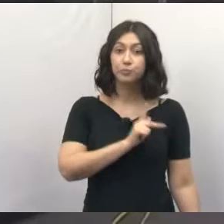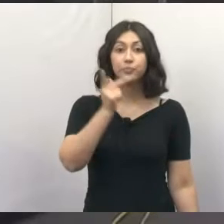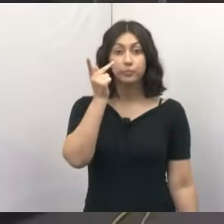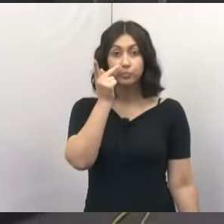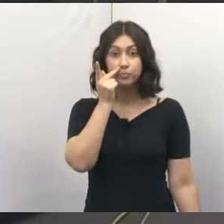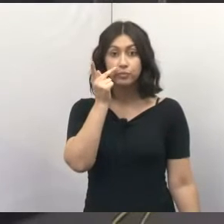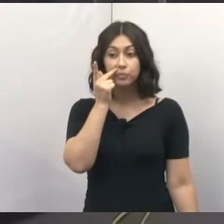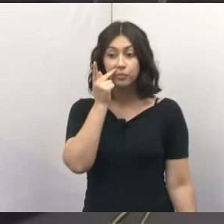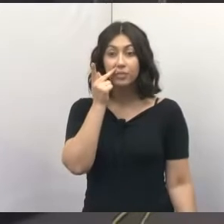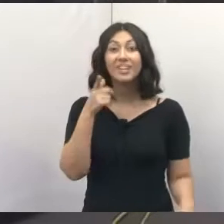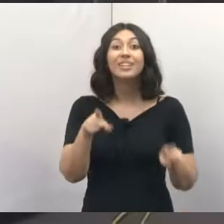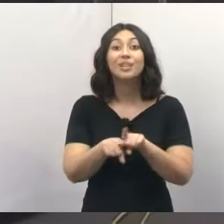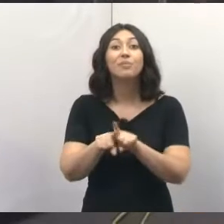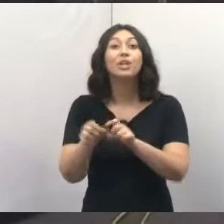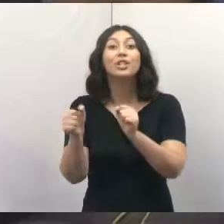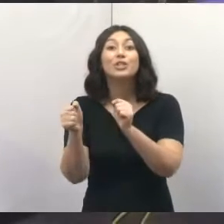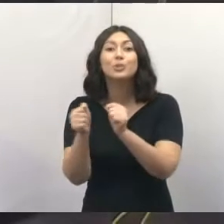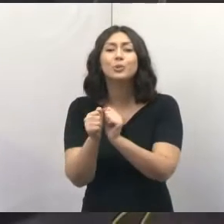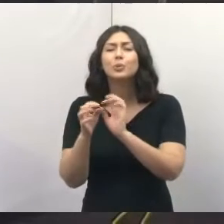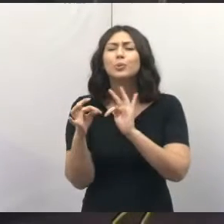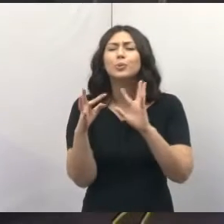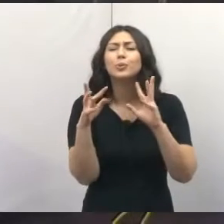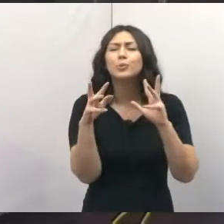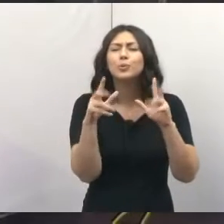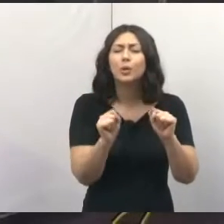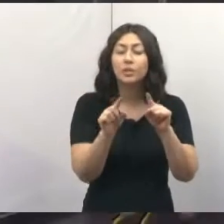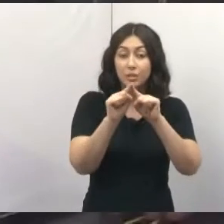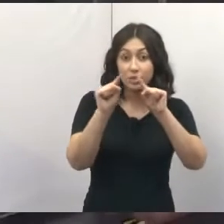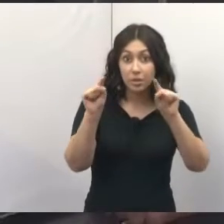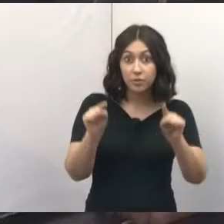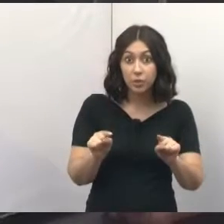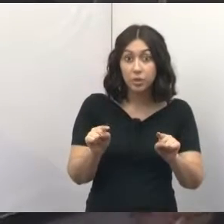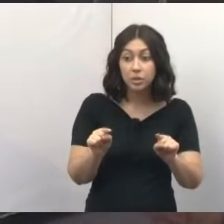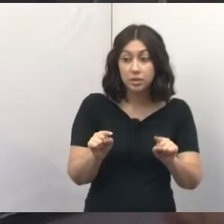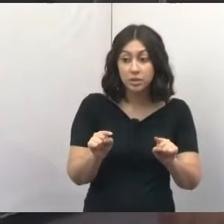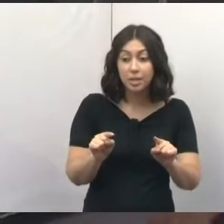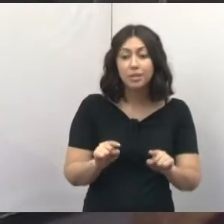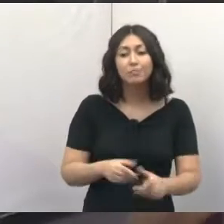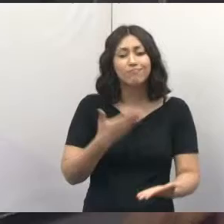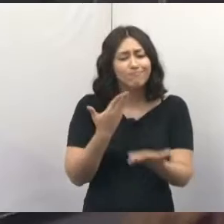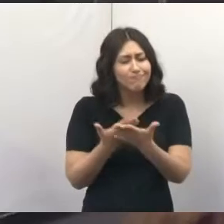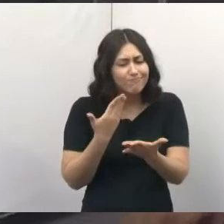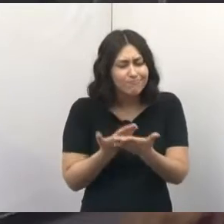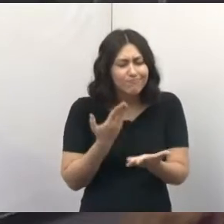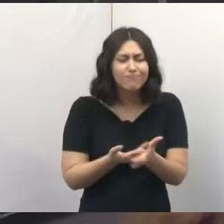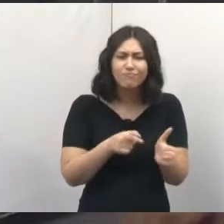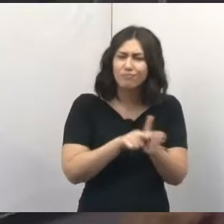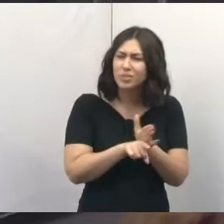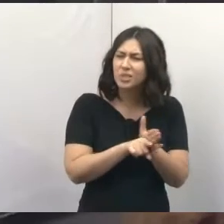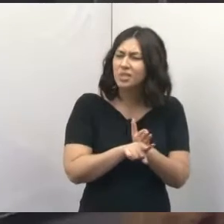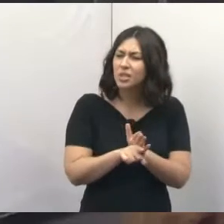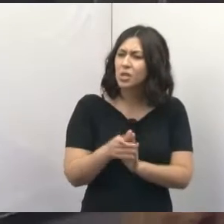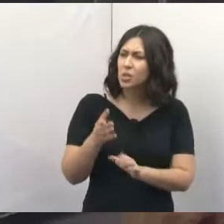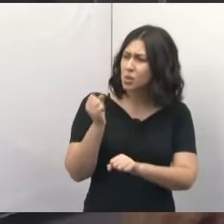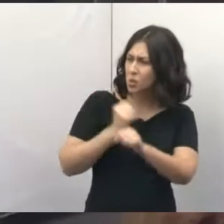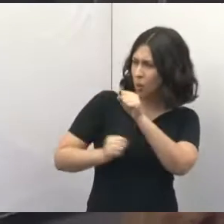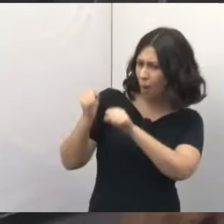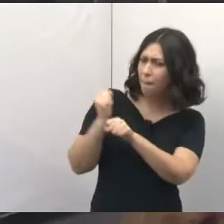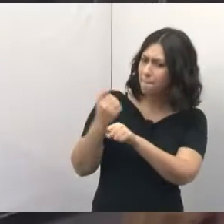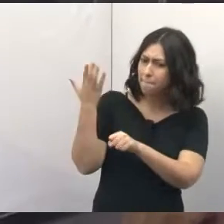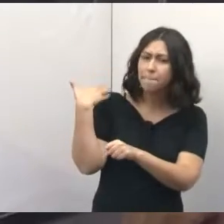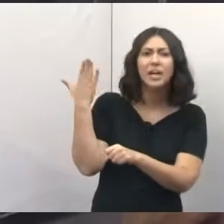dos Condutores, juntamente com todos os servidores dessa casa, estão debruçados nesse projeto, acho que desde o início do ano